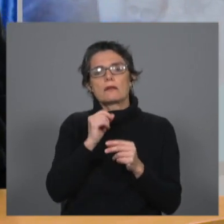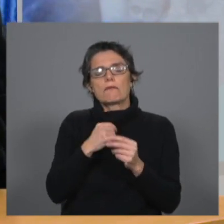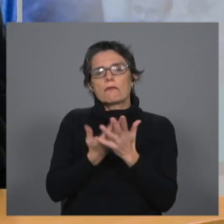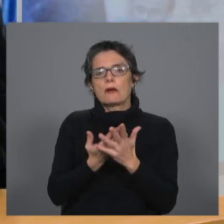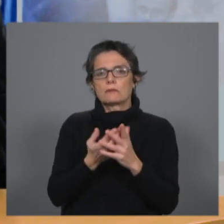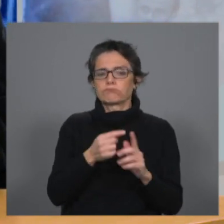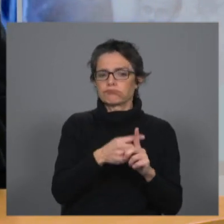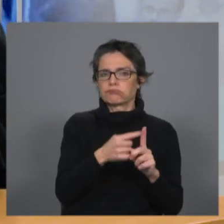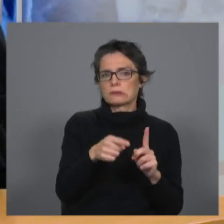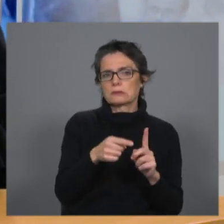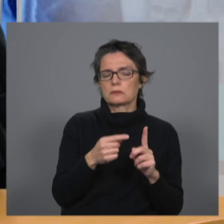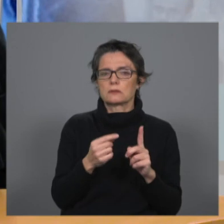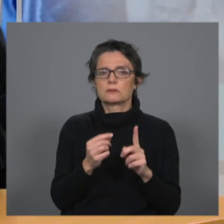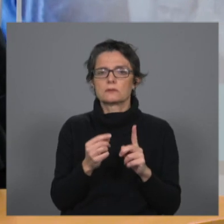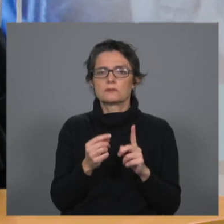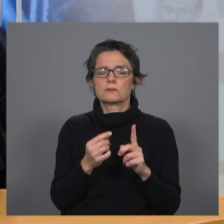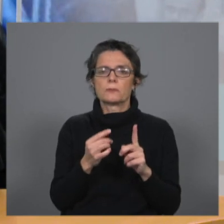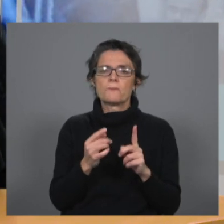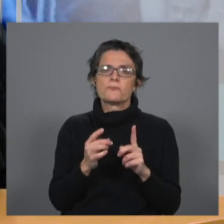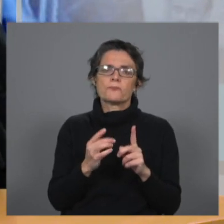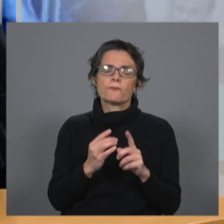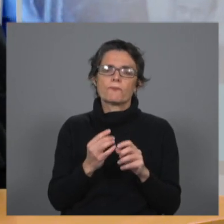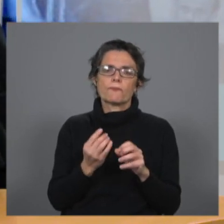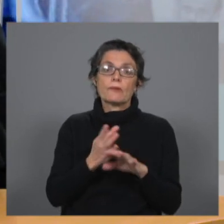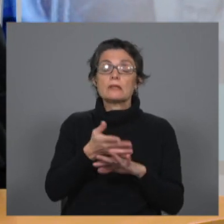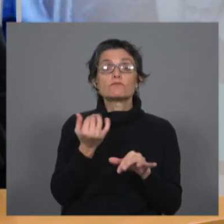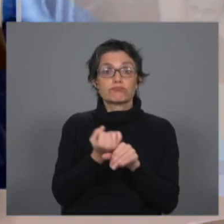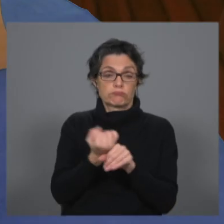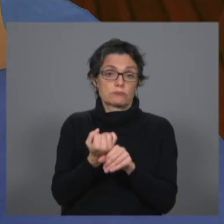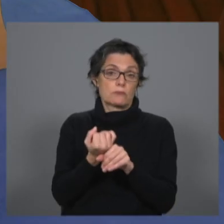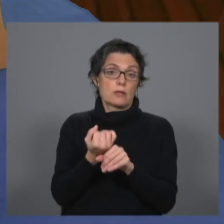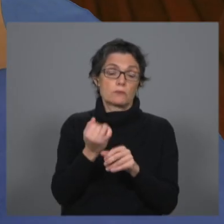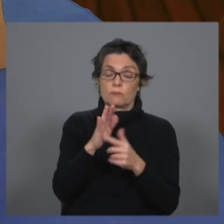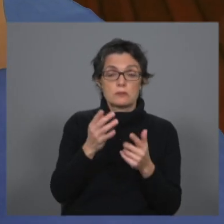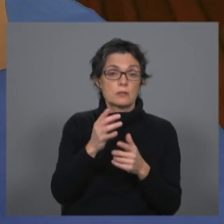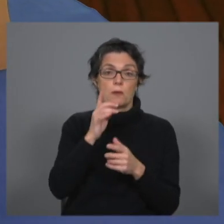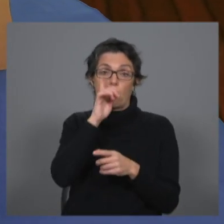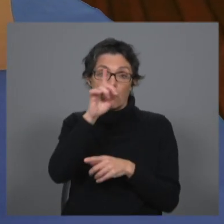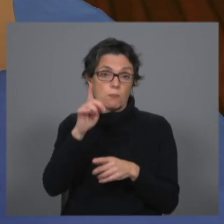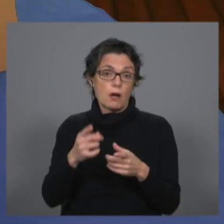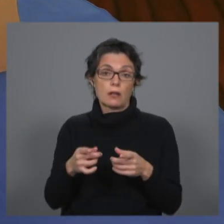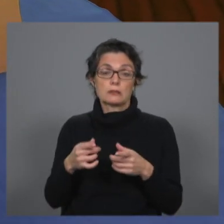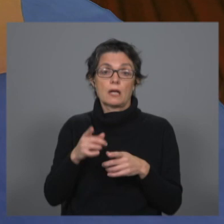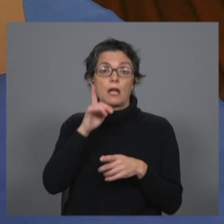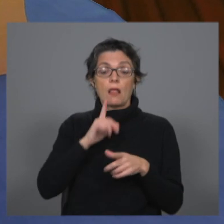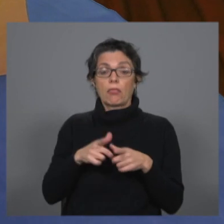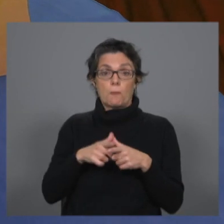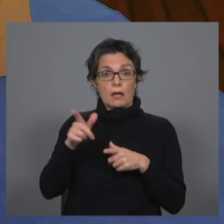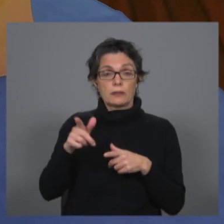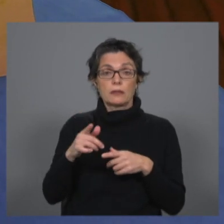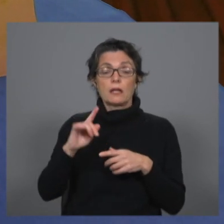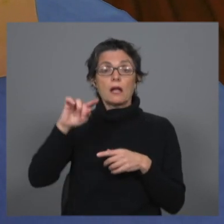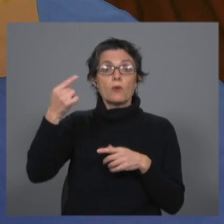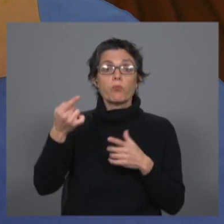trabalhado com a influência da Alemanha e da chanceler Merkel em 2020. Há algumas áreas onde é mais fácil a